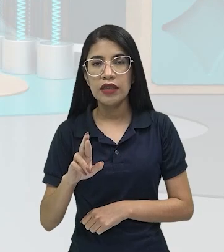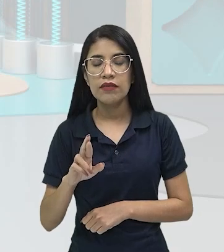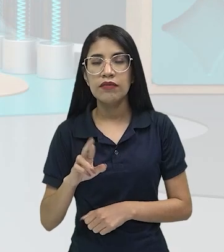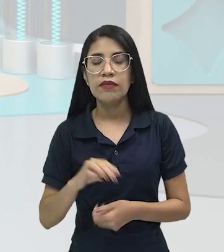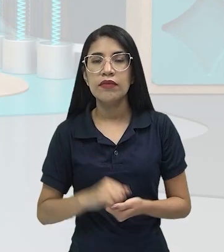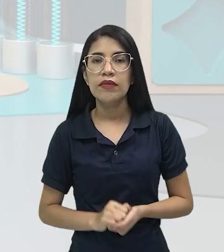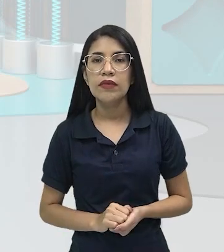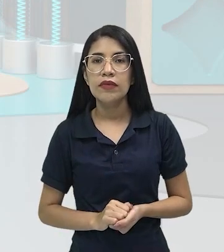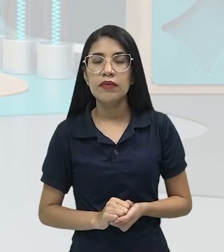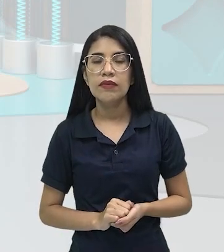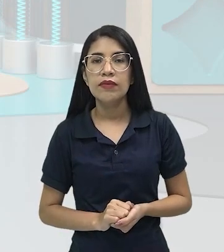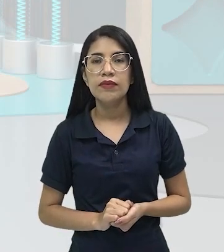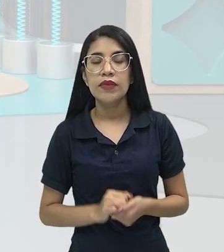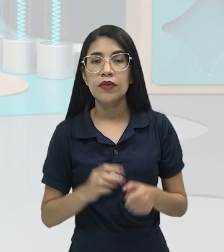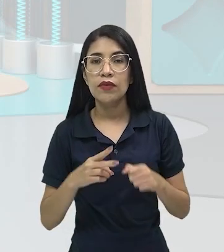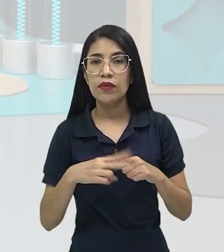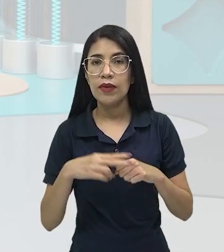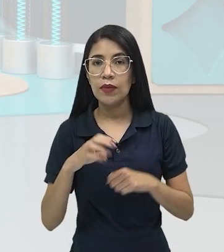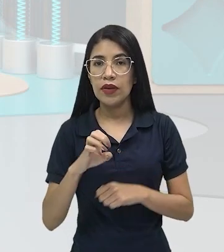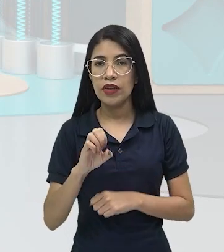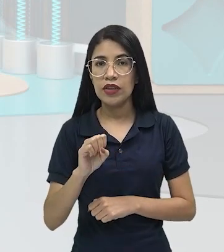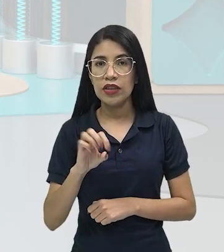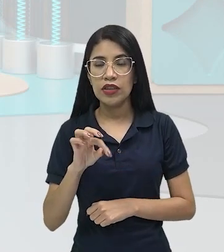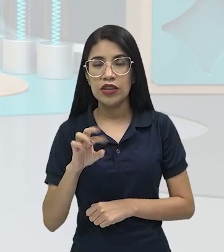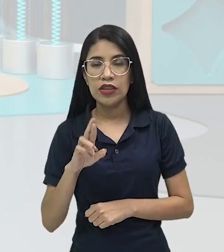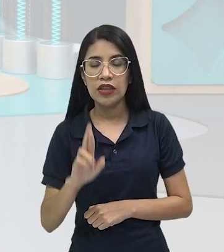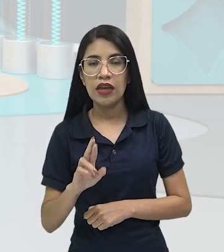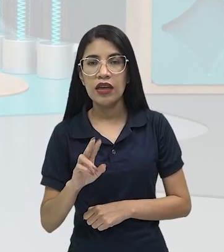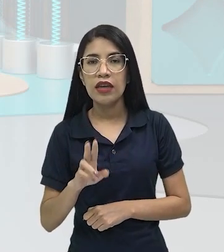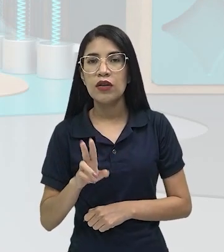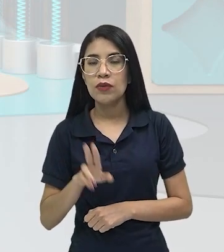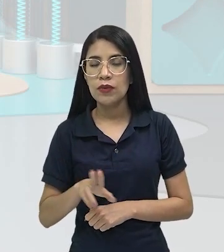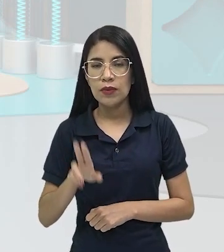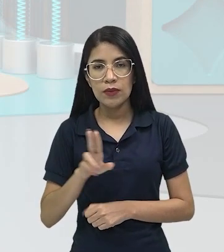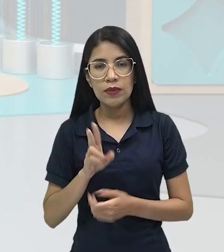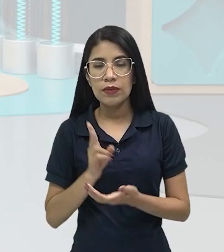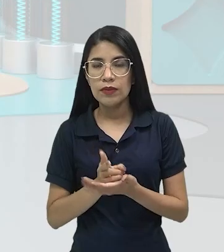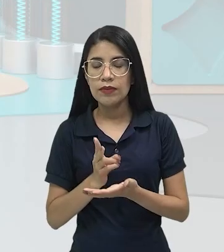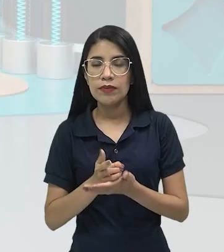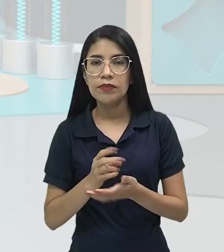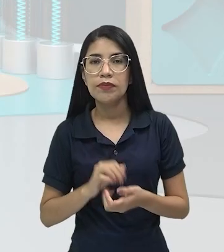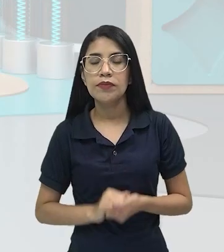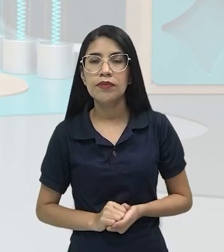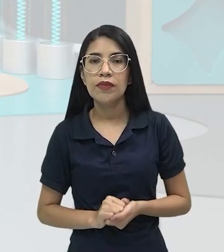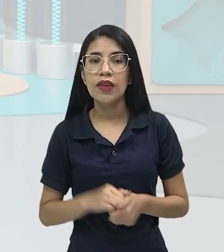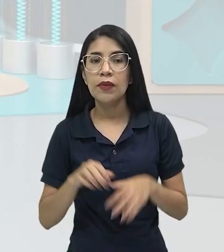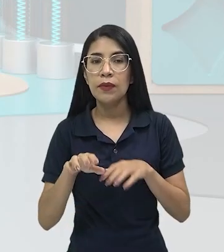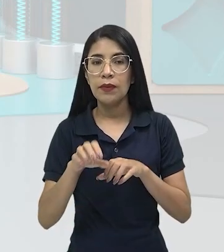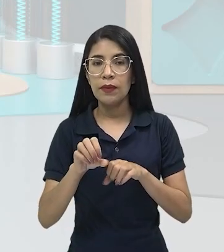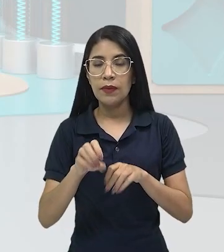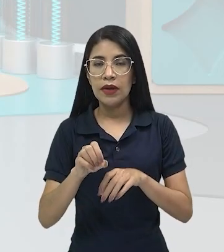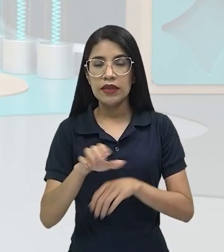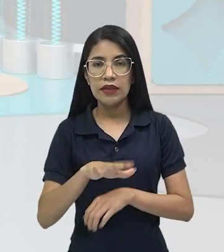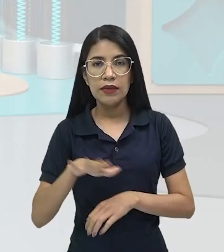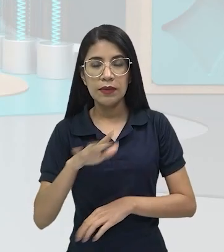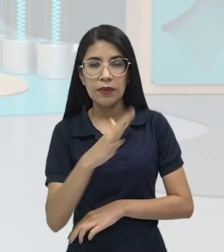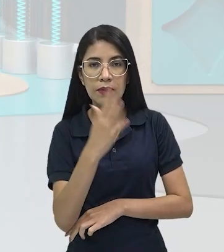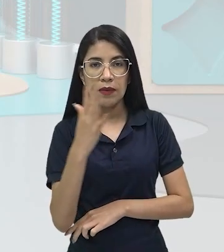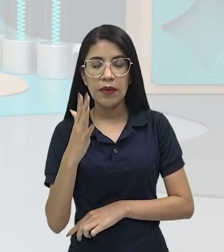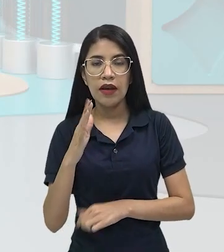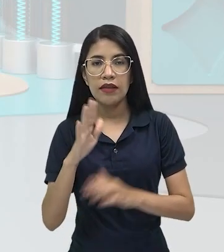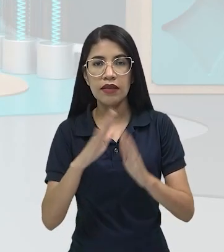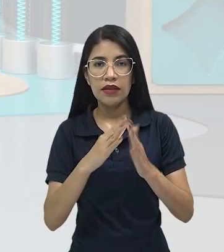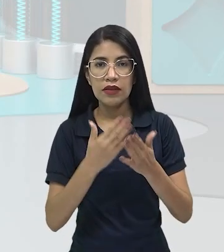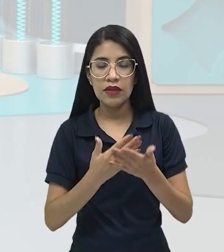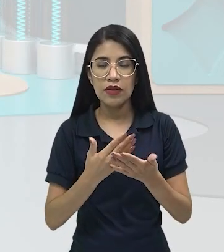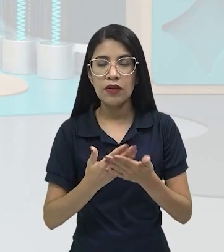que o verbo ser e o verbo estar na língua portuguesa eles são muito, muito recorrentes. A educação ambiental nas escolas desperta